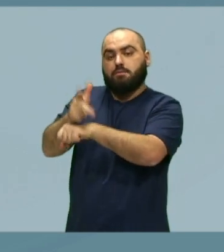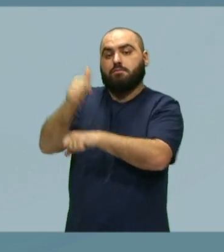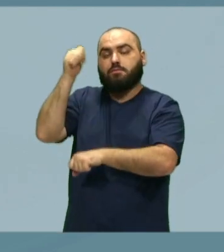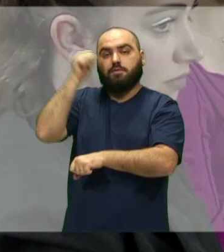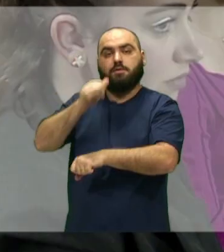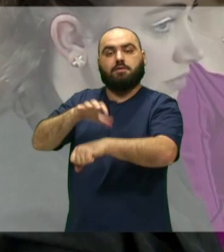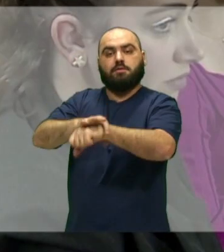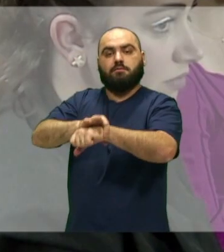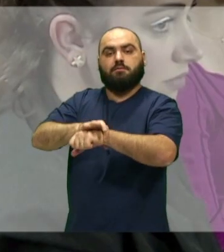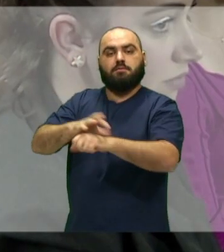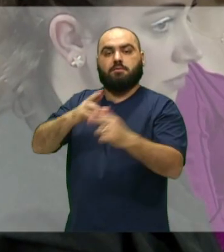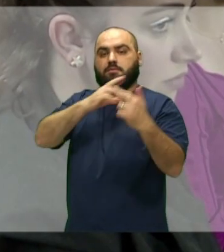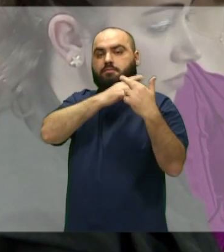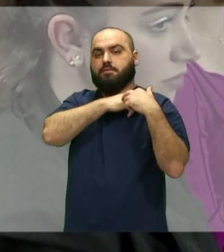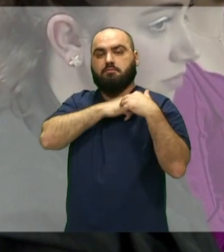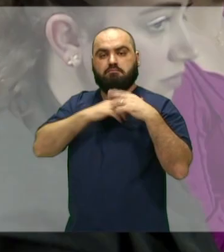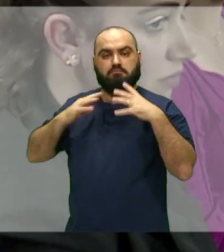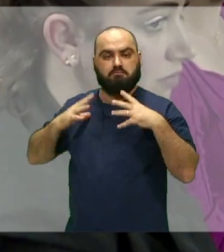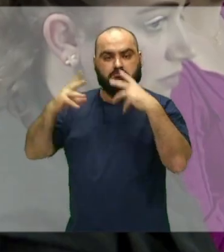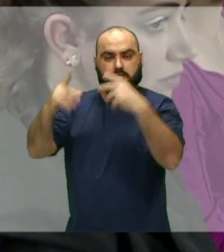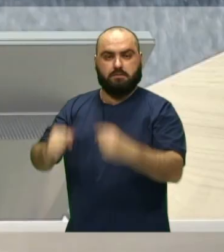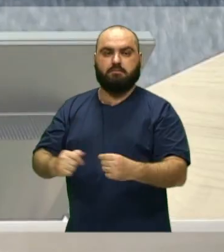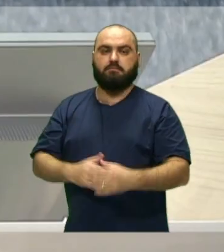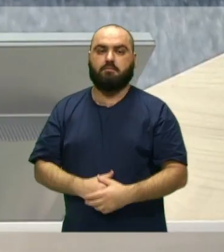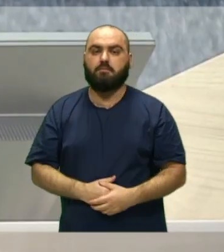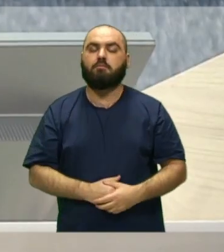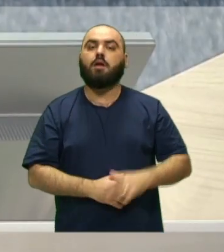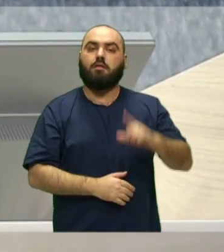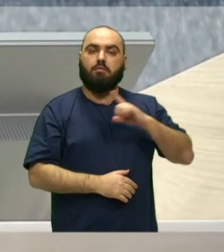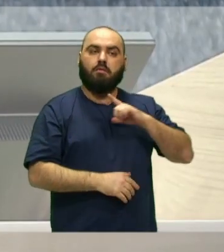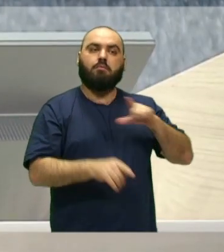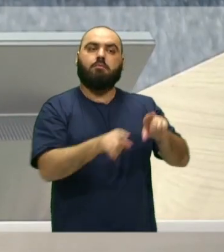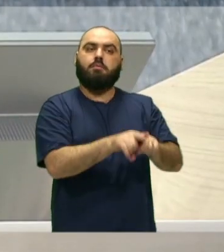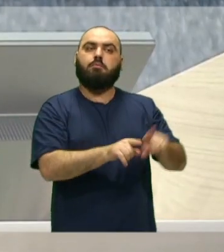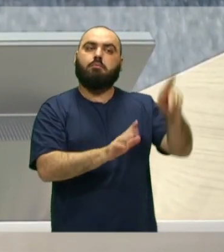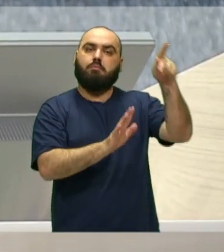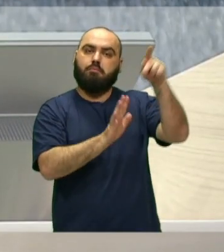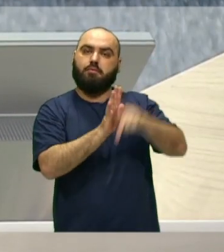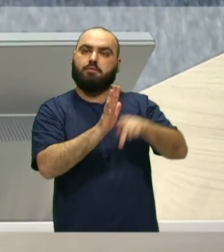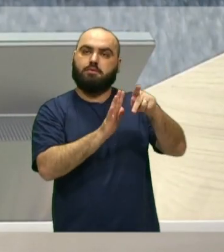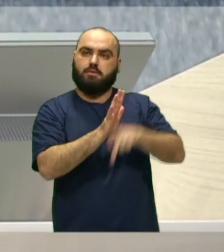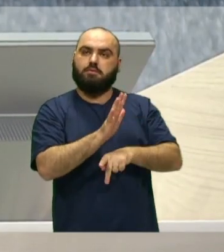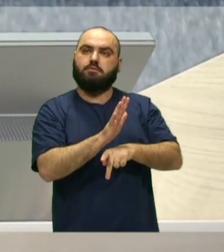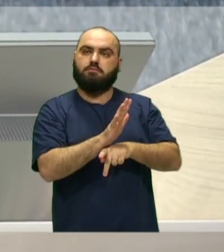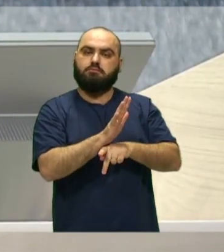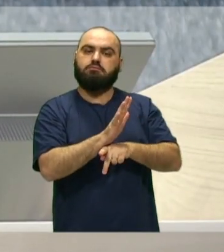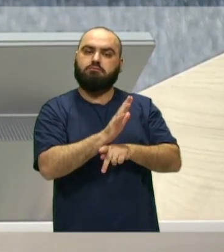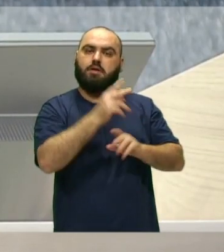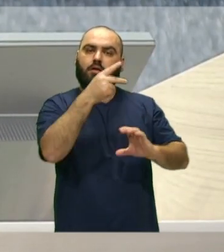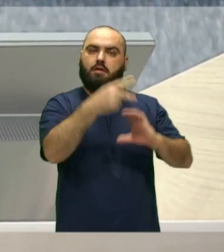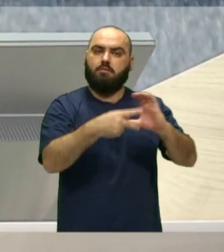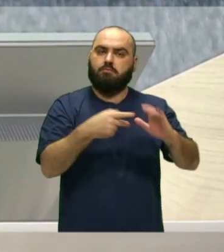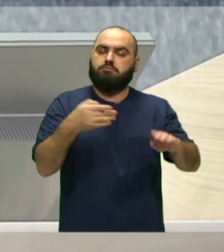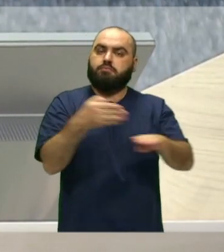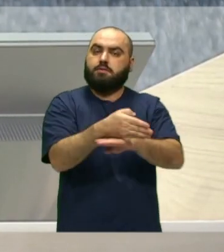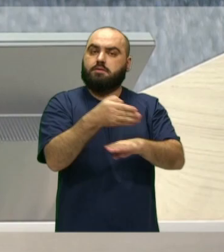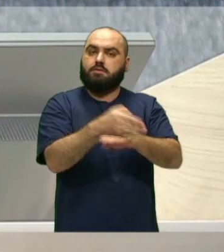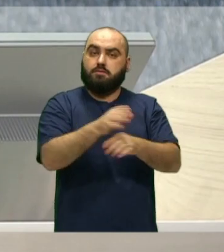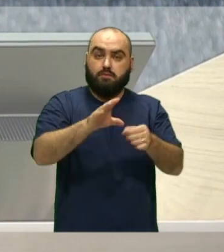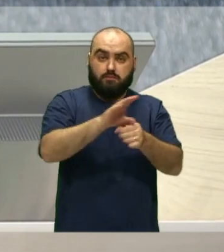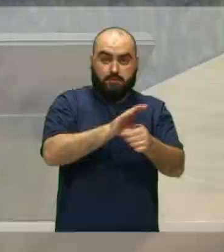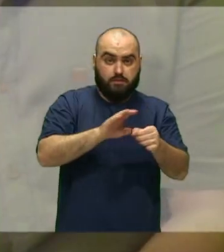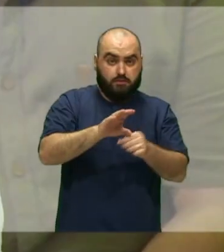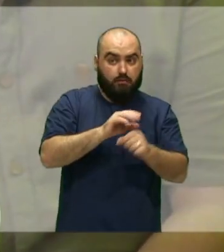todos além de submeter projetos a câmara participa da comissão do selo dois